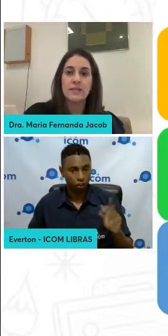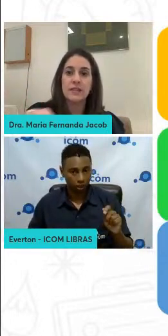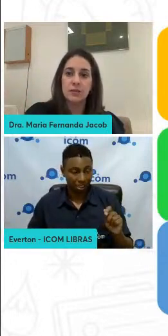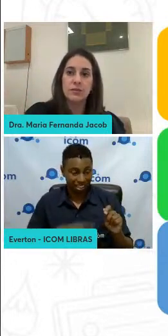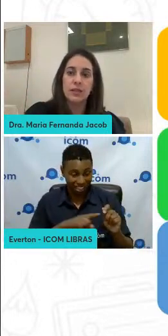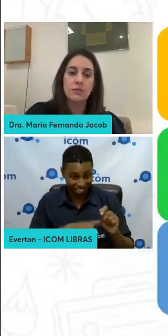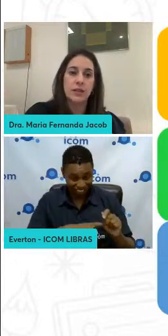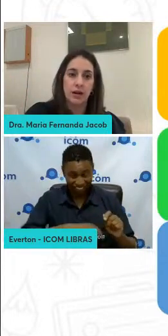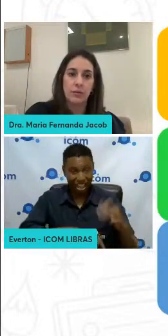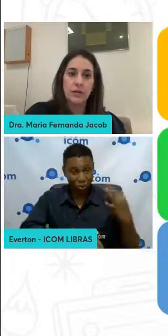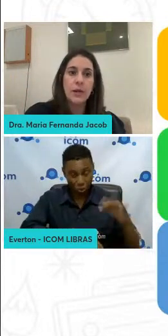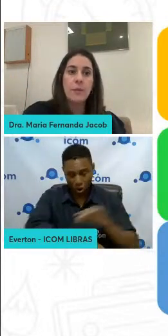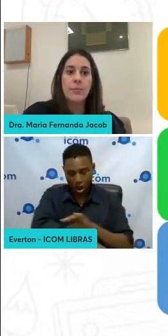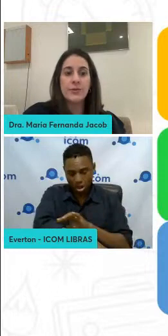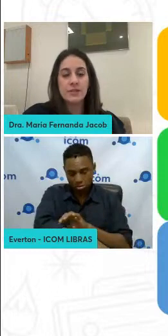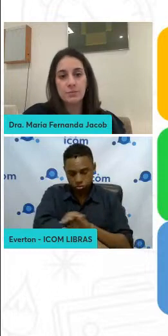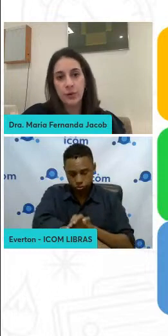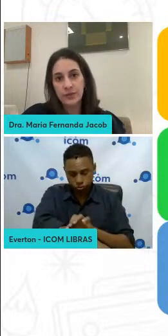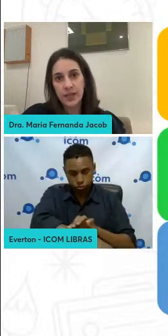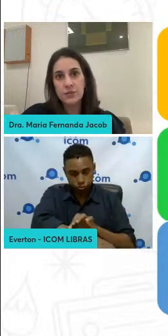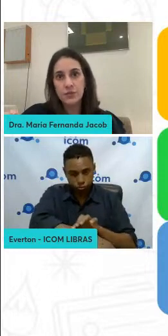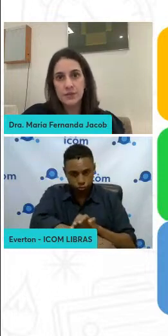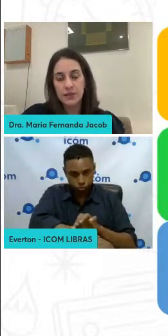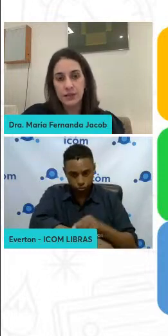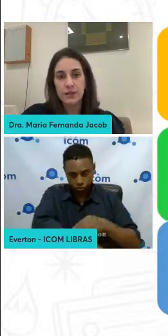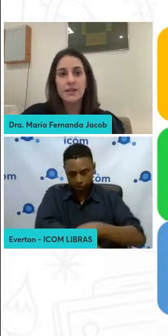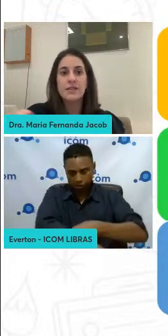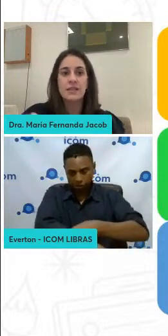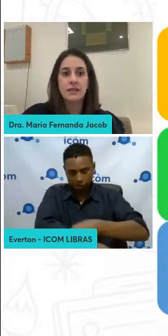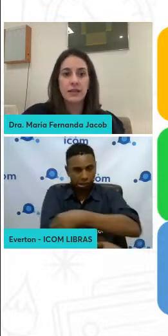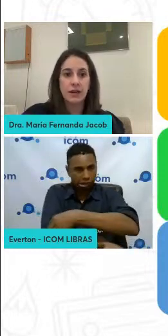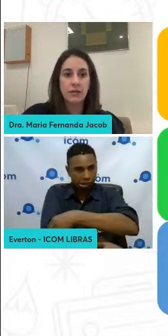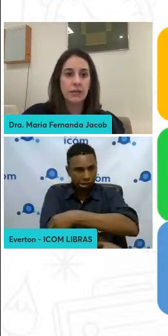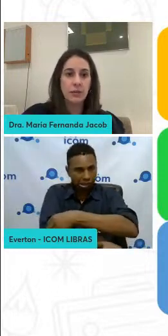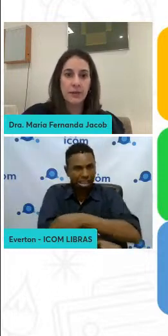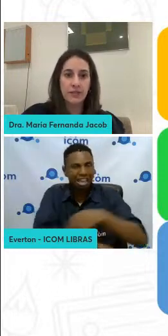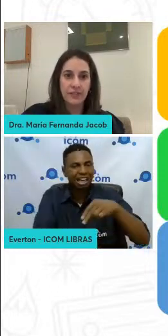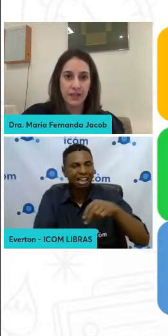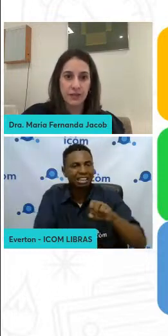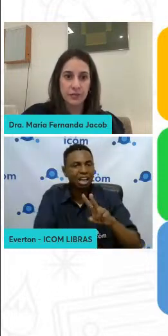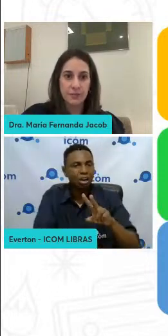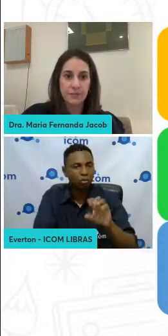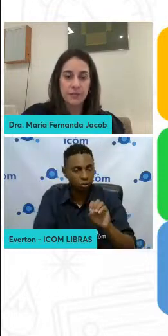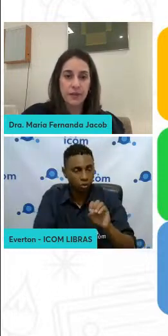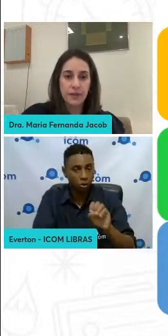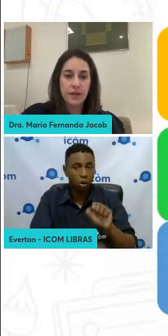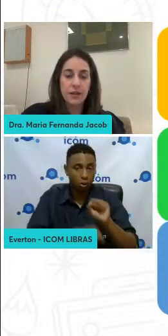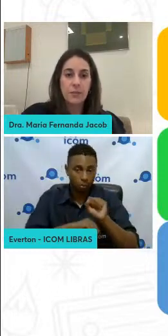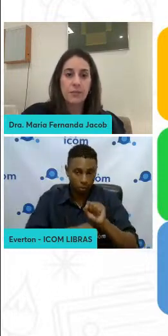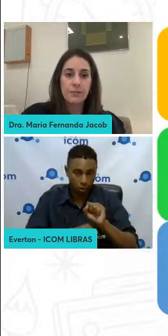do tecido neural, podendo ser central ou periférico.